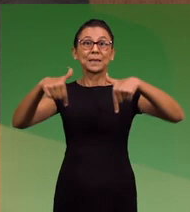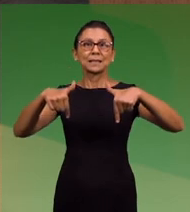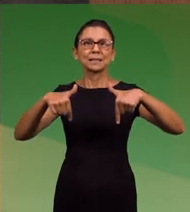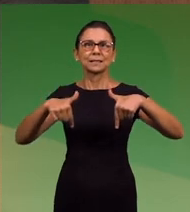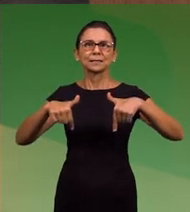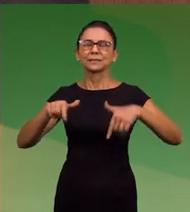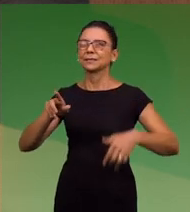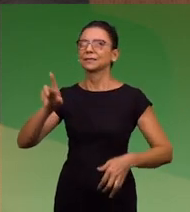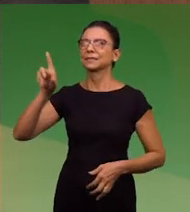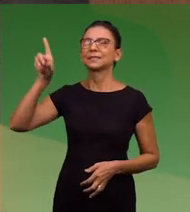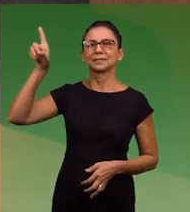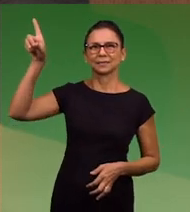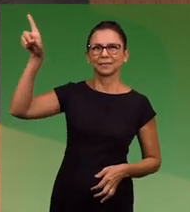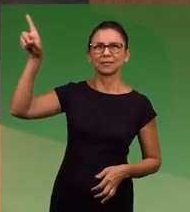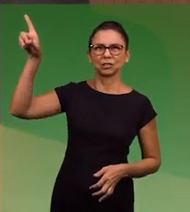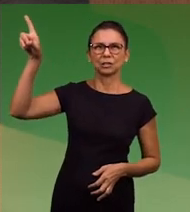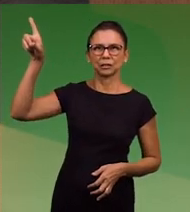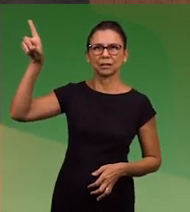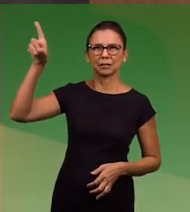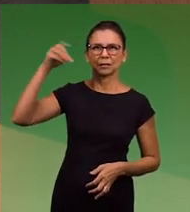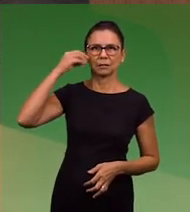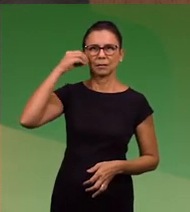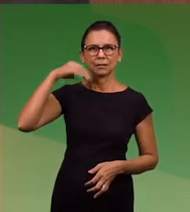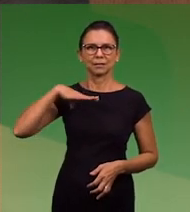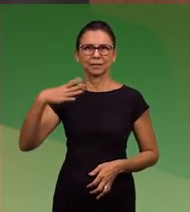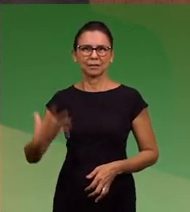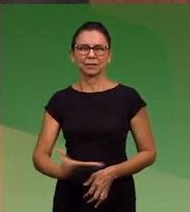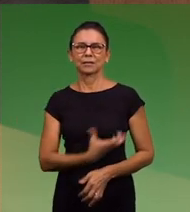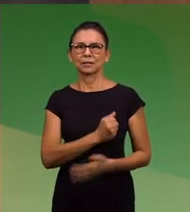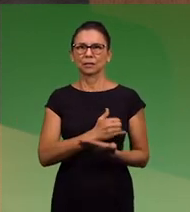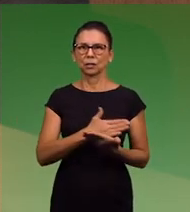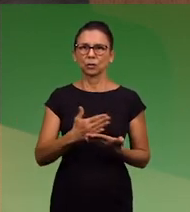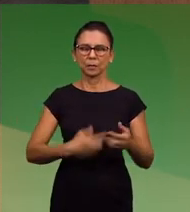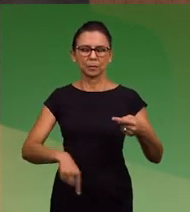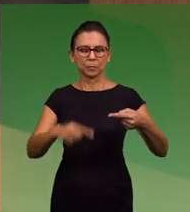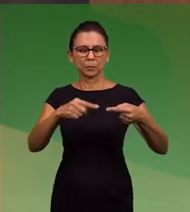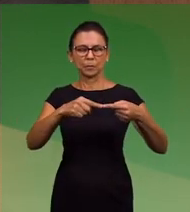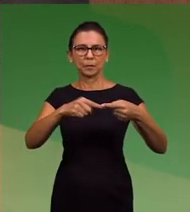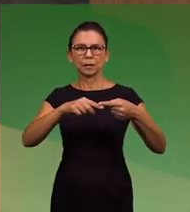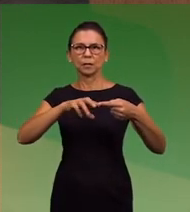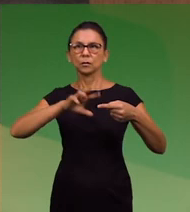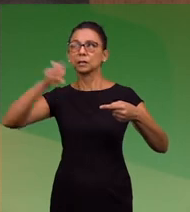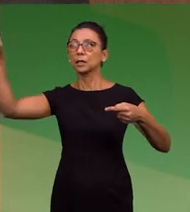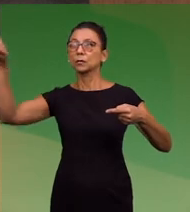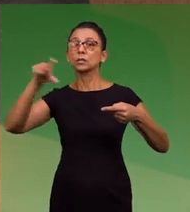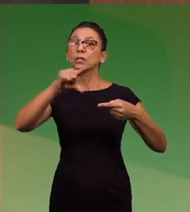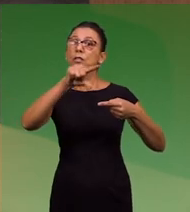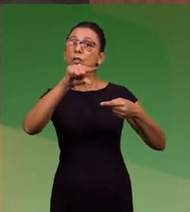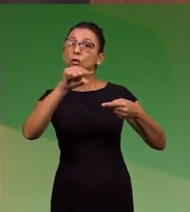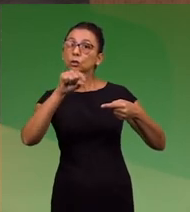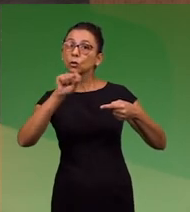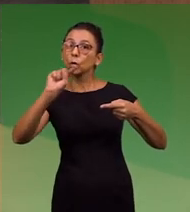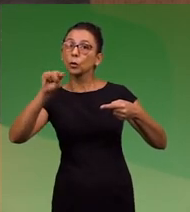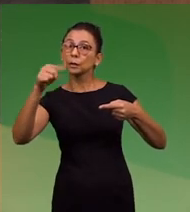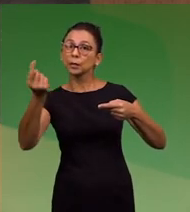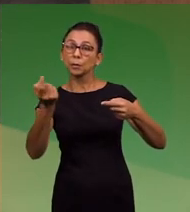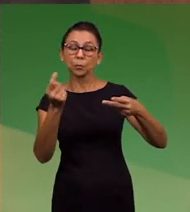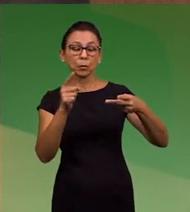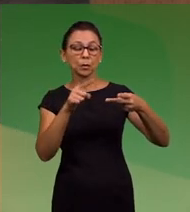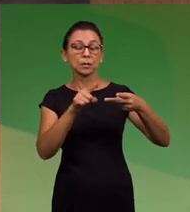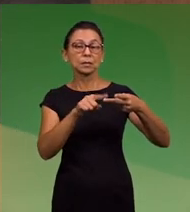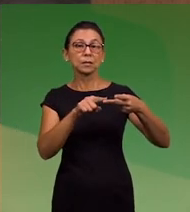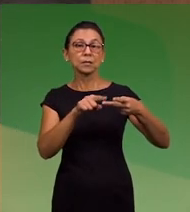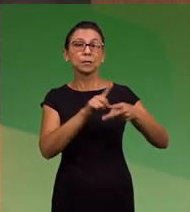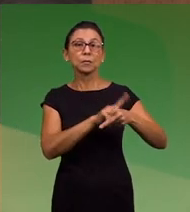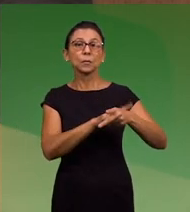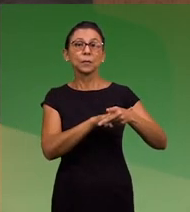Deus nessa experiência de salvação, ela se dá na eleição primeiro e no momento do chamado. Como é